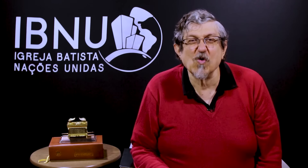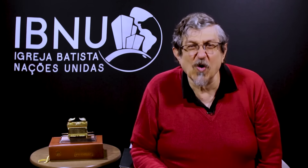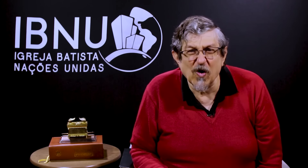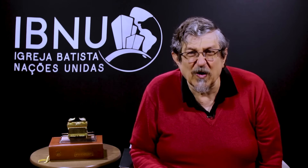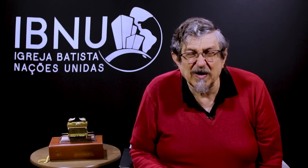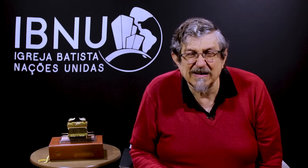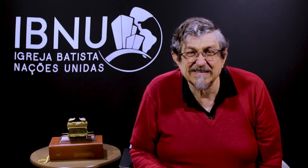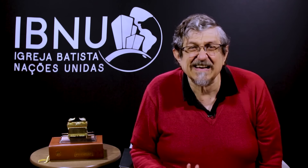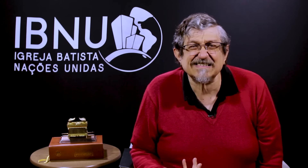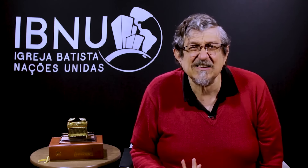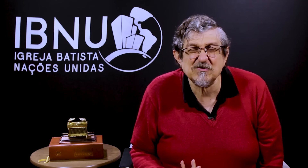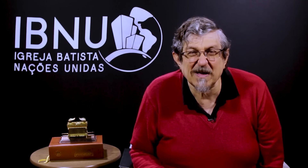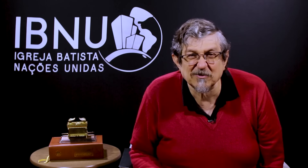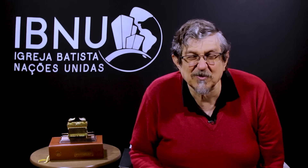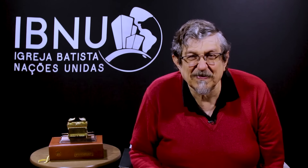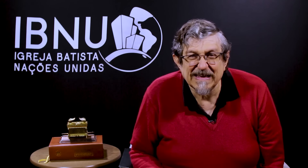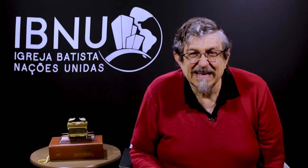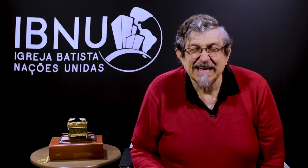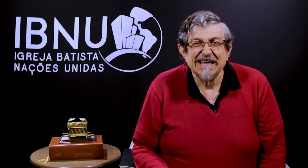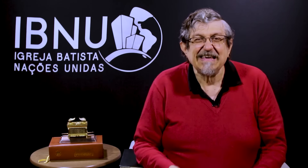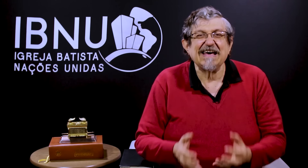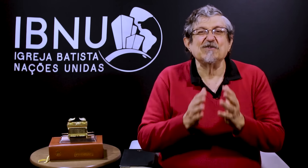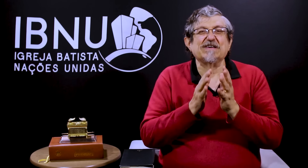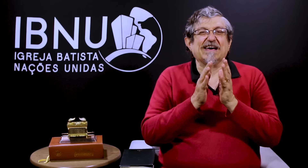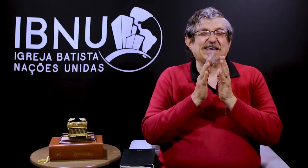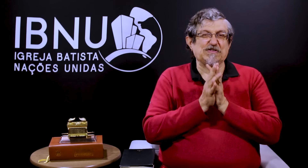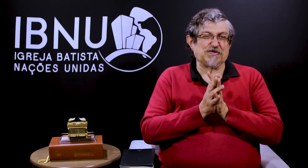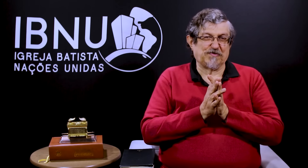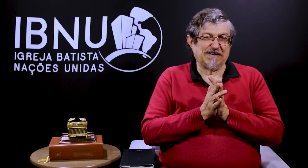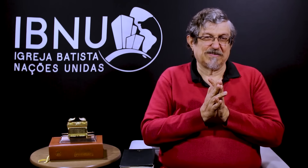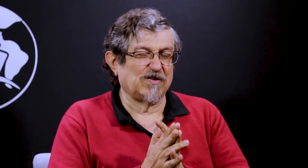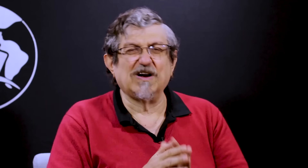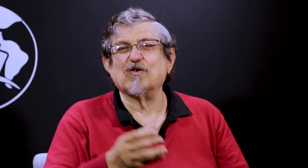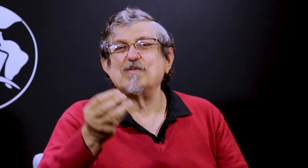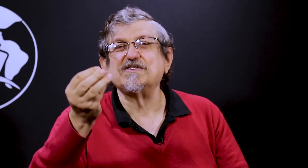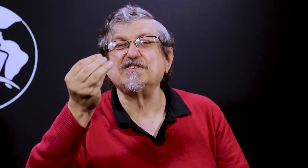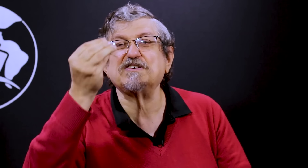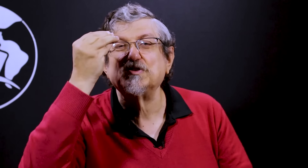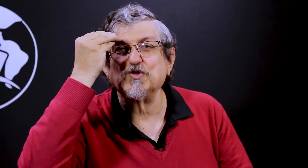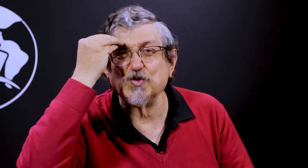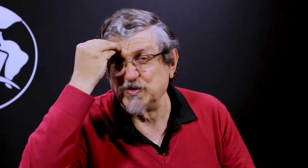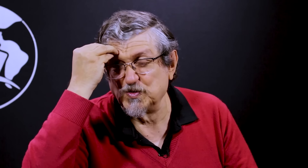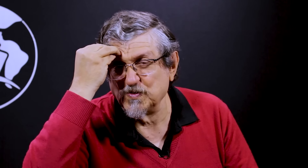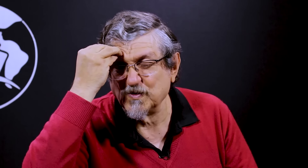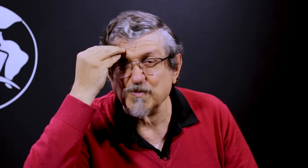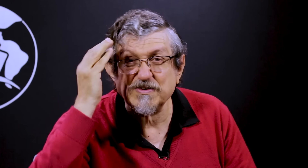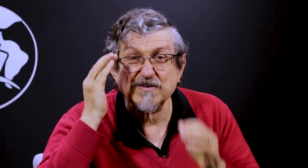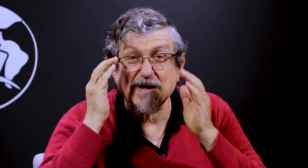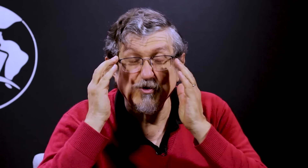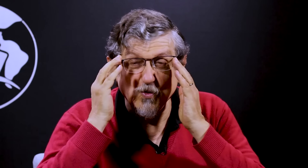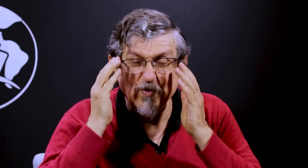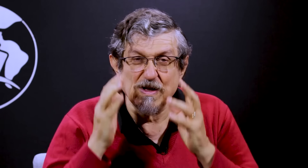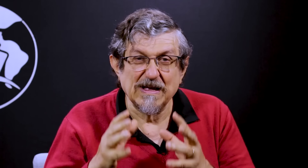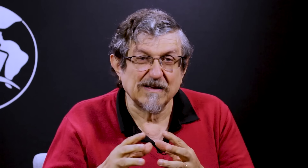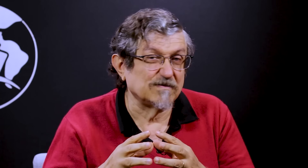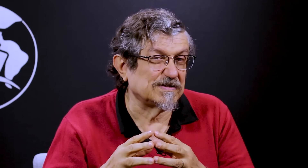rancor de ressentimento E aí o que é que a gente faz Olha como a gente é doido como a gente é